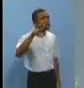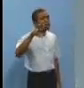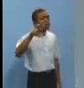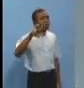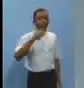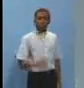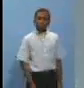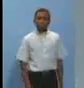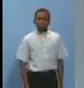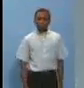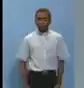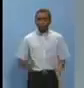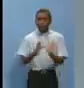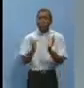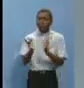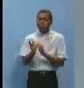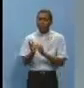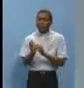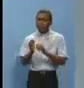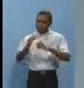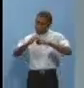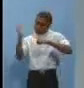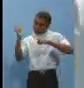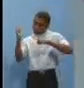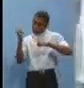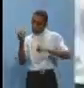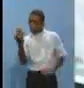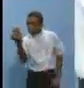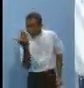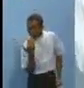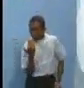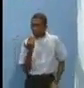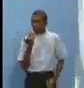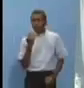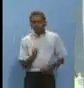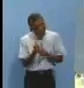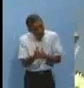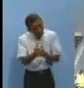Nós temos um roteiro pronto. E esse roteiro é a representação gráfica